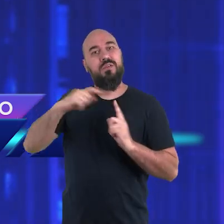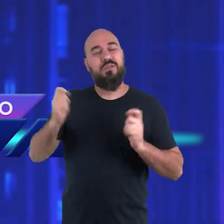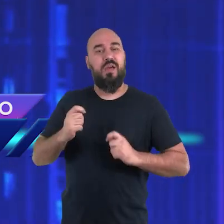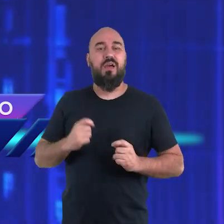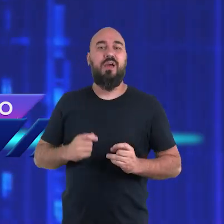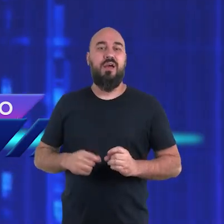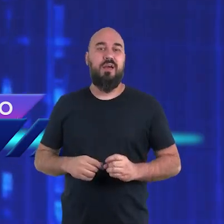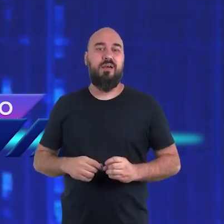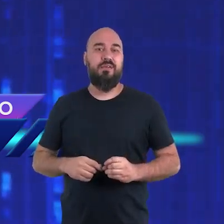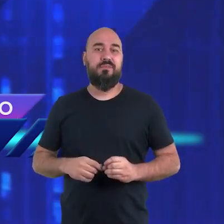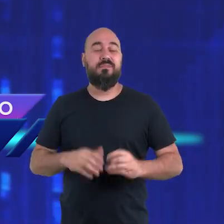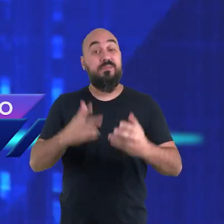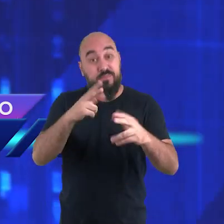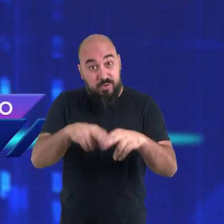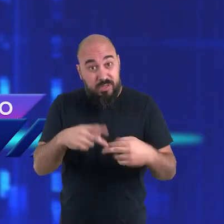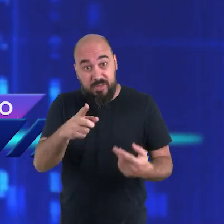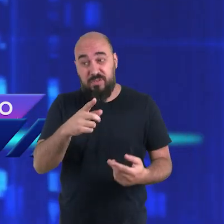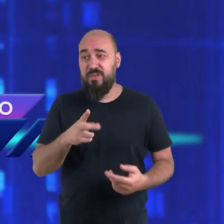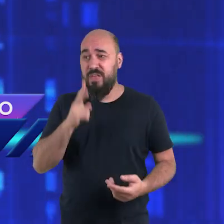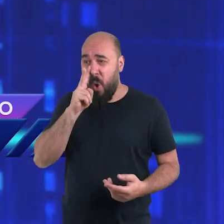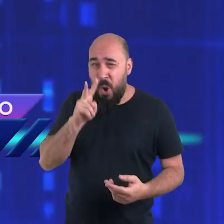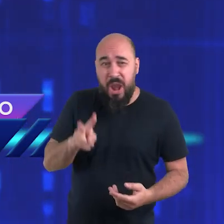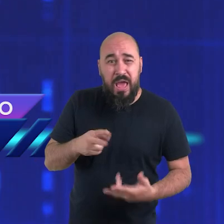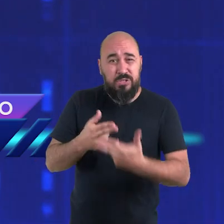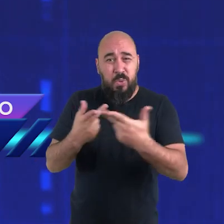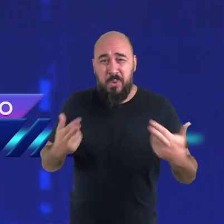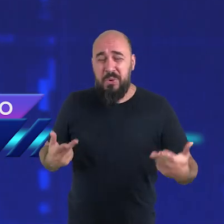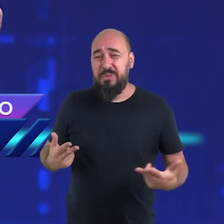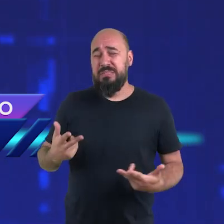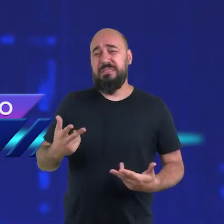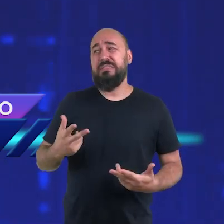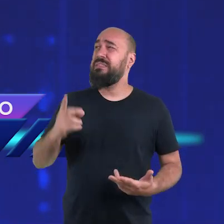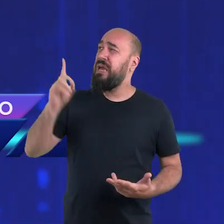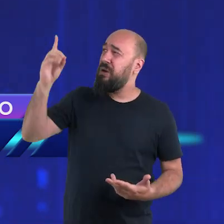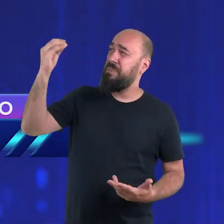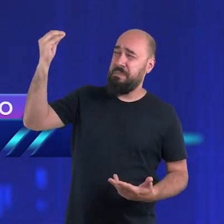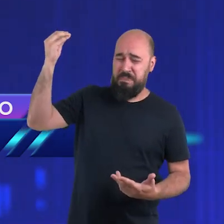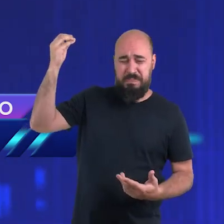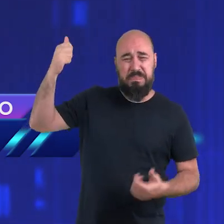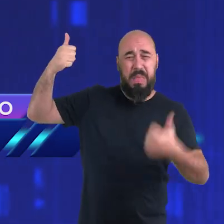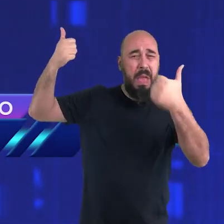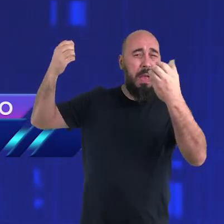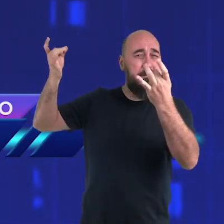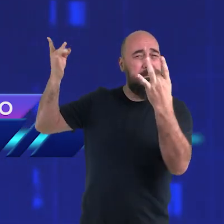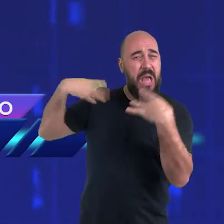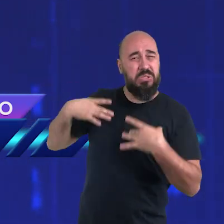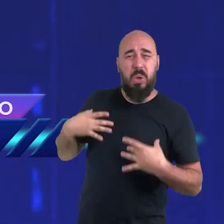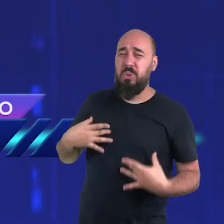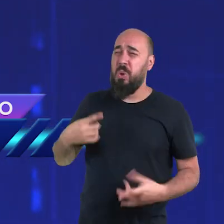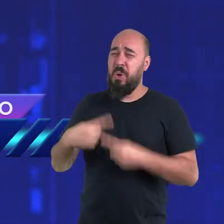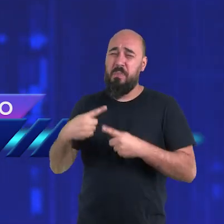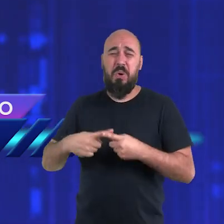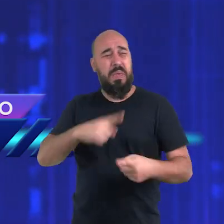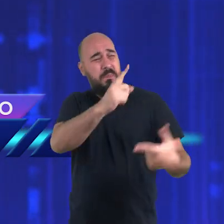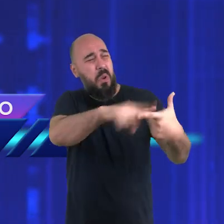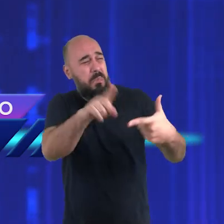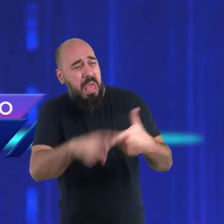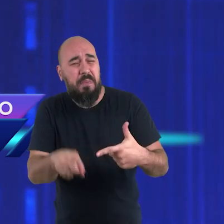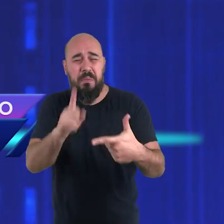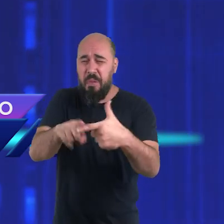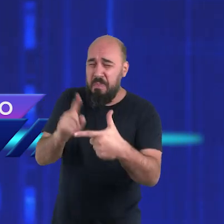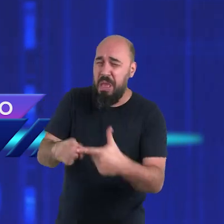não olhe as decepções e as frustrações como se fosse um abandono de Deus, porque melhor é estar no